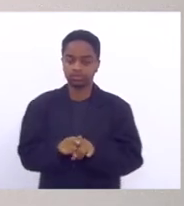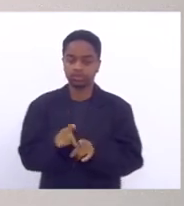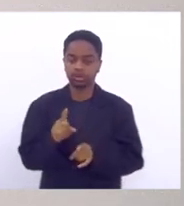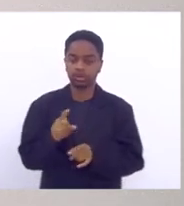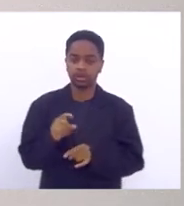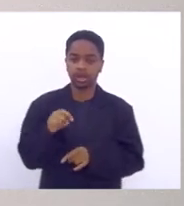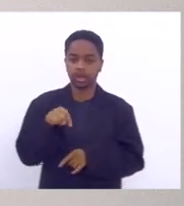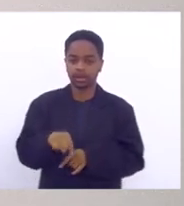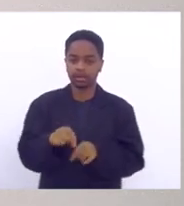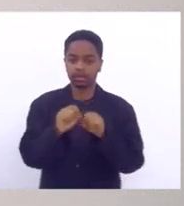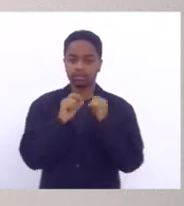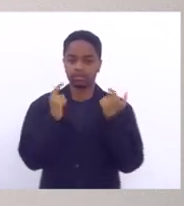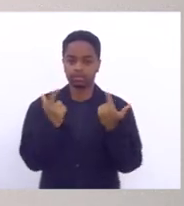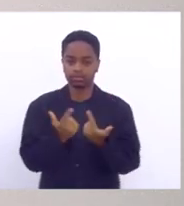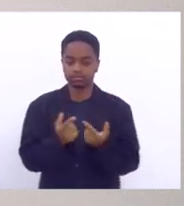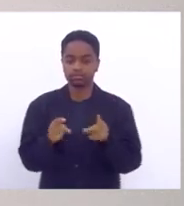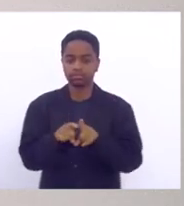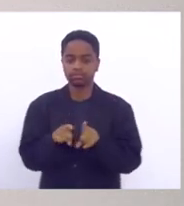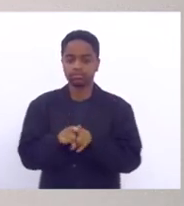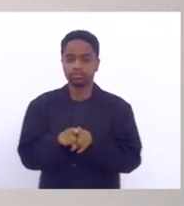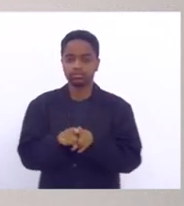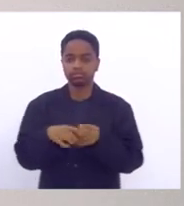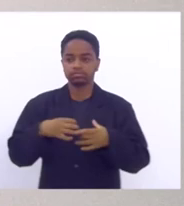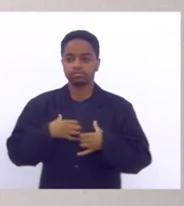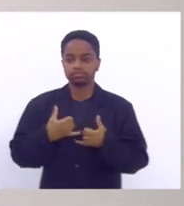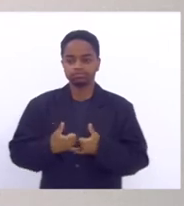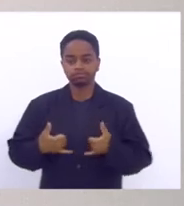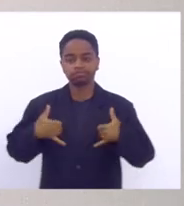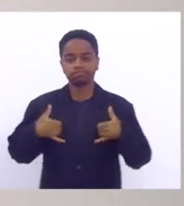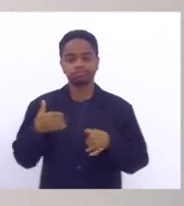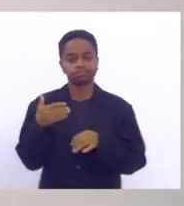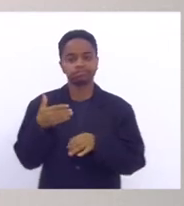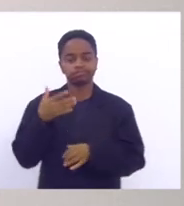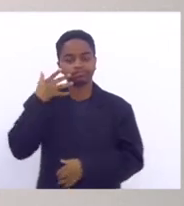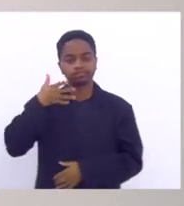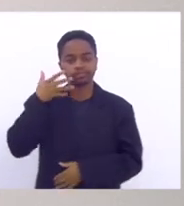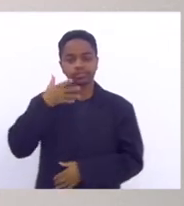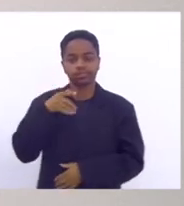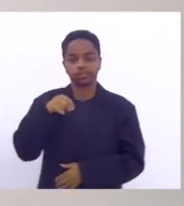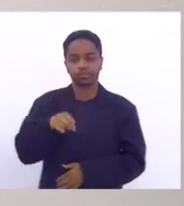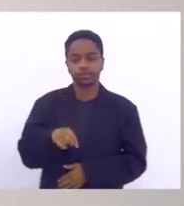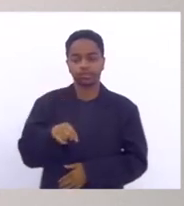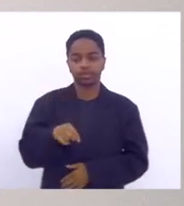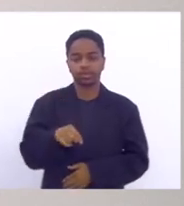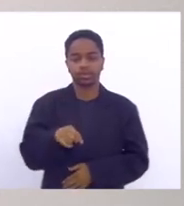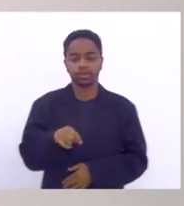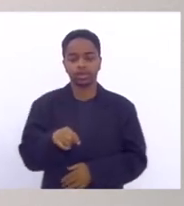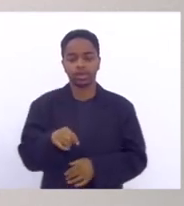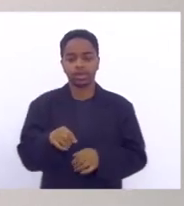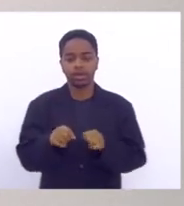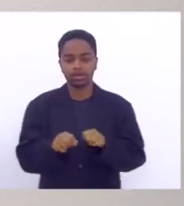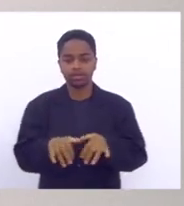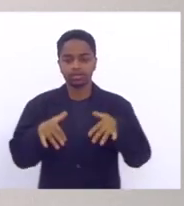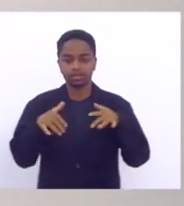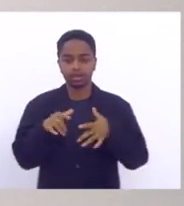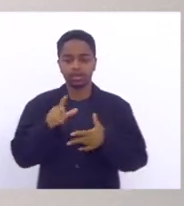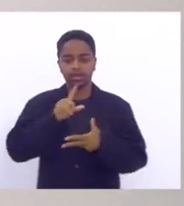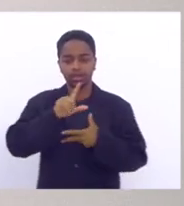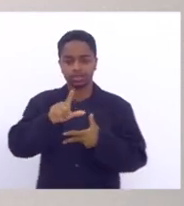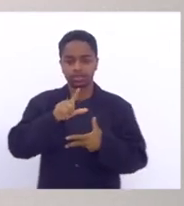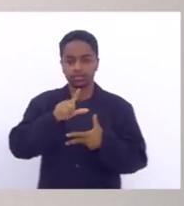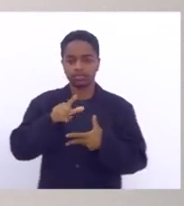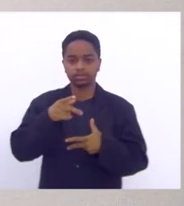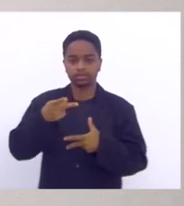Assembleia Legislativa e É uma honra maior ainda est falando na Assembleia Legislativa de um estado e de um local que